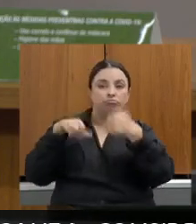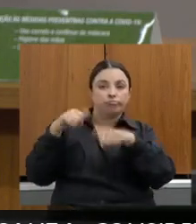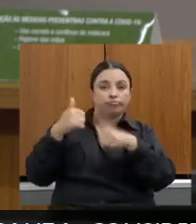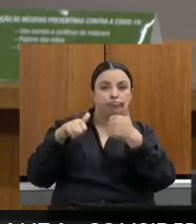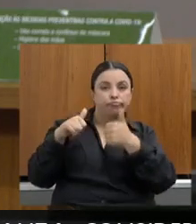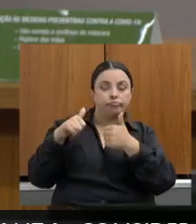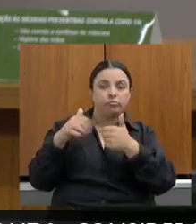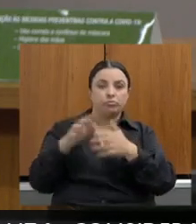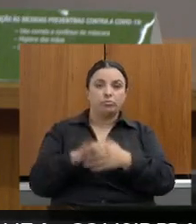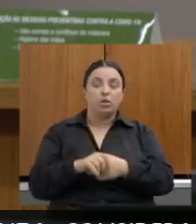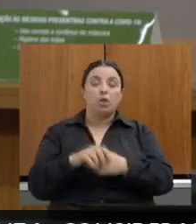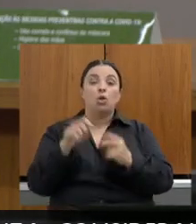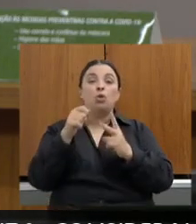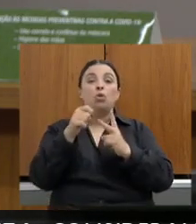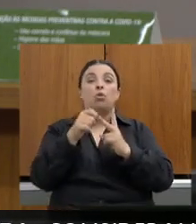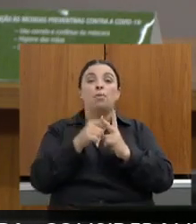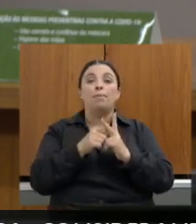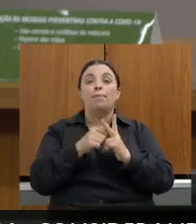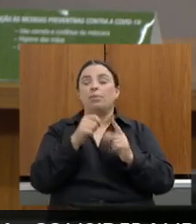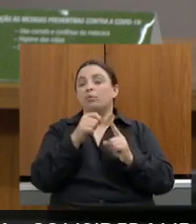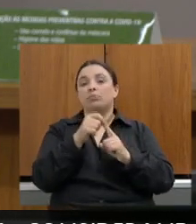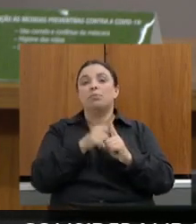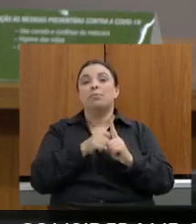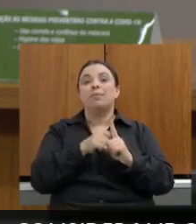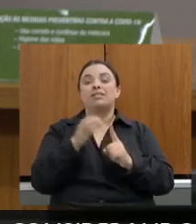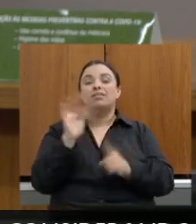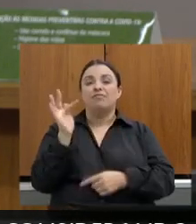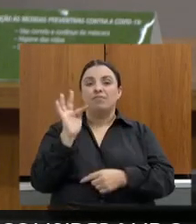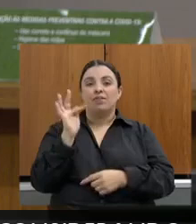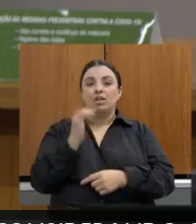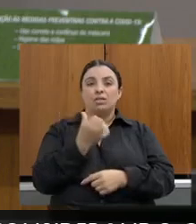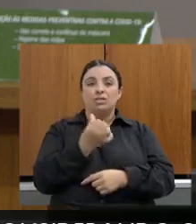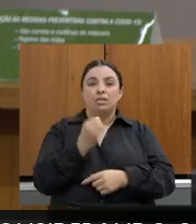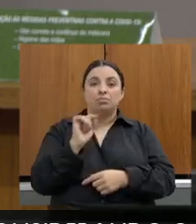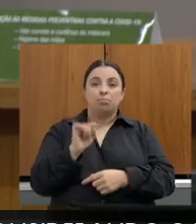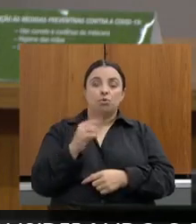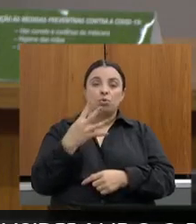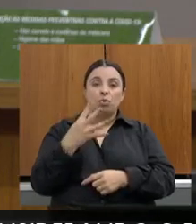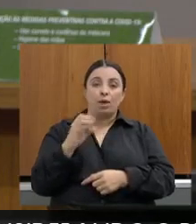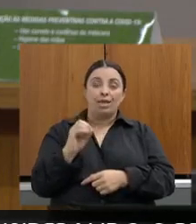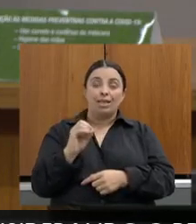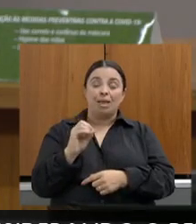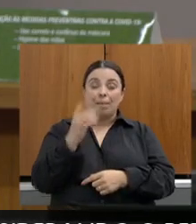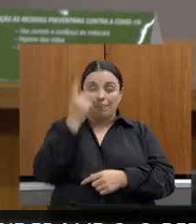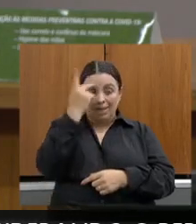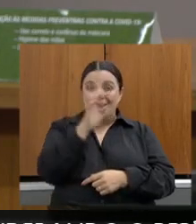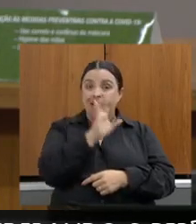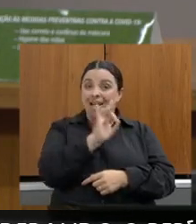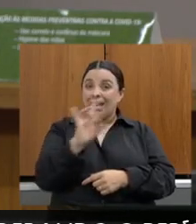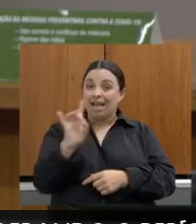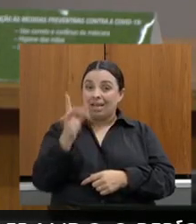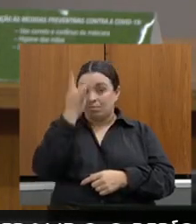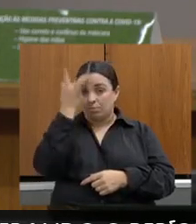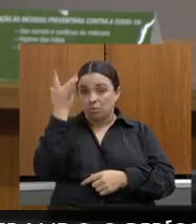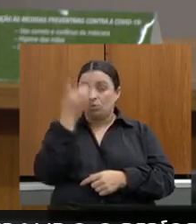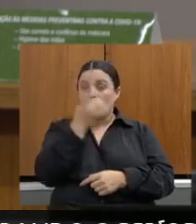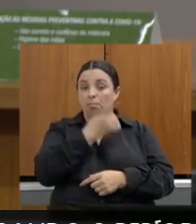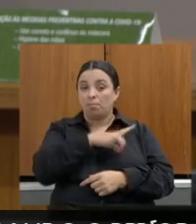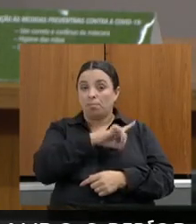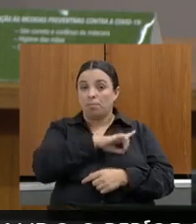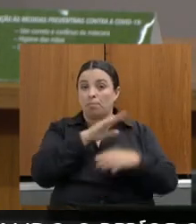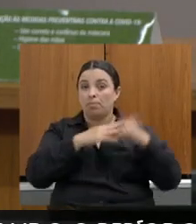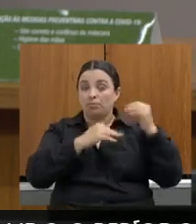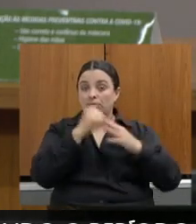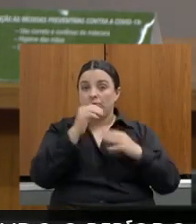fevereiro 6.40 por delegado por turno de 12 horas em março foi